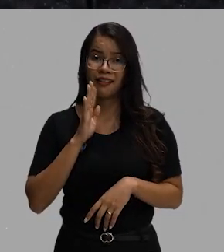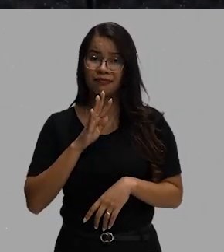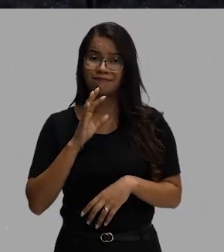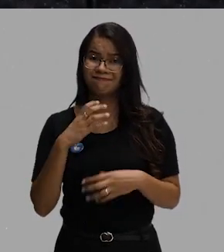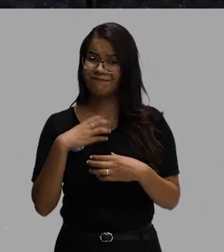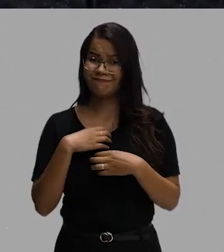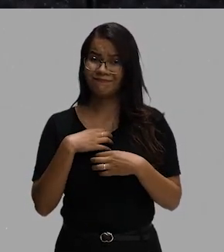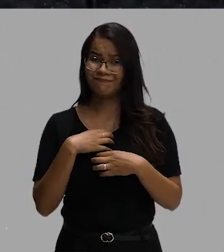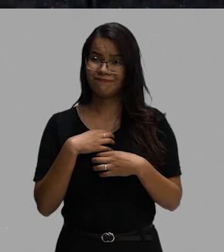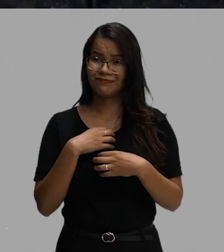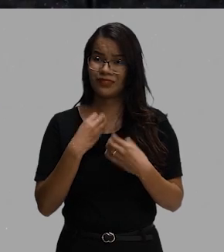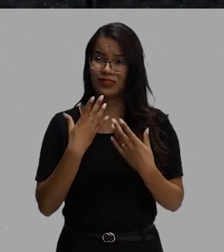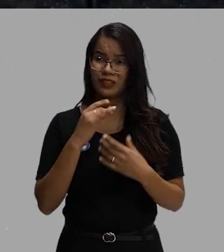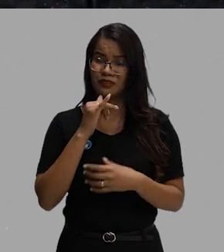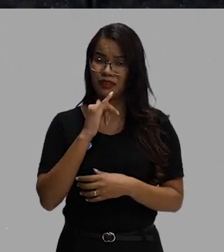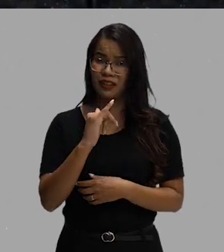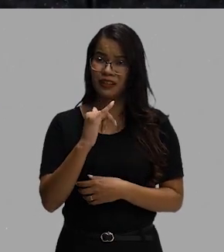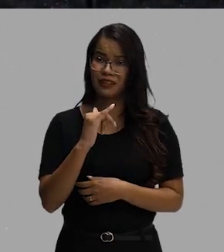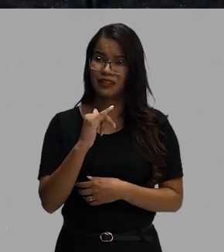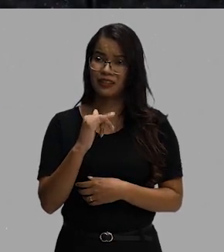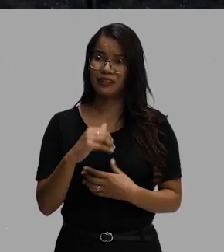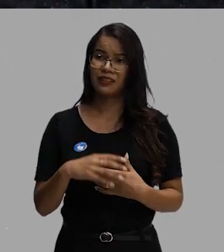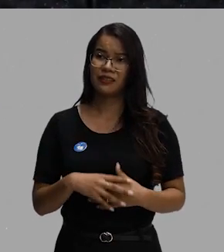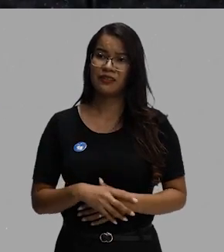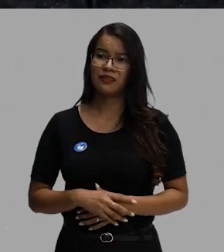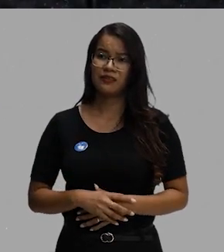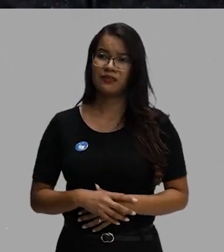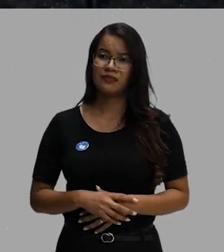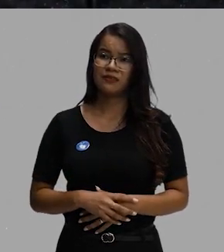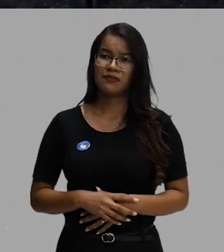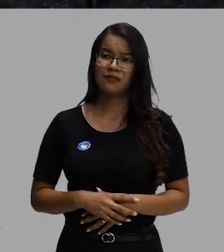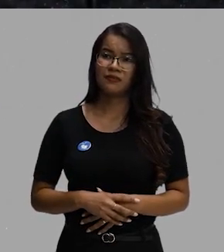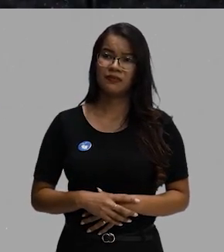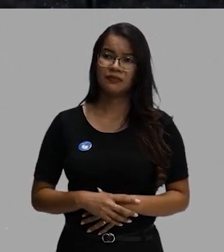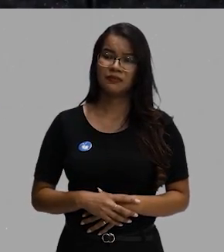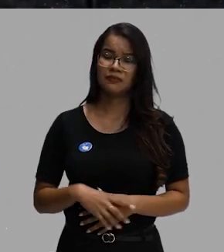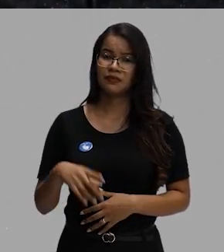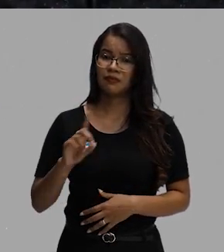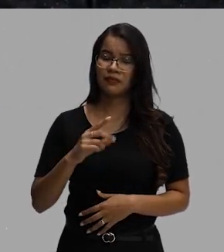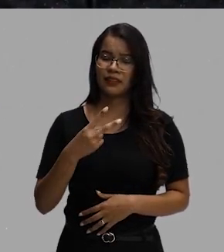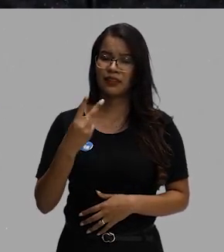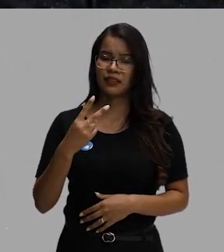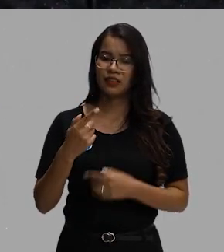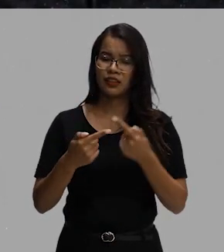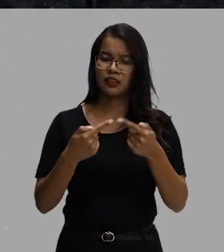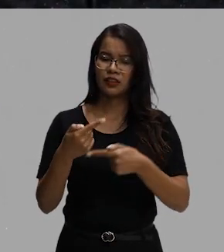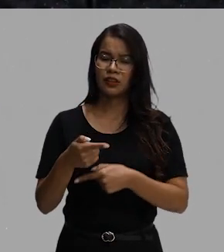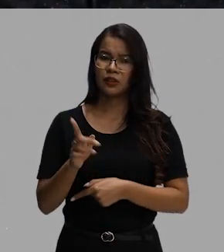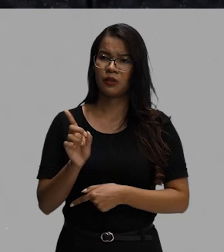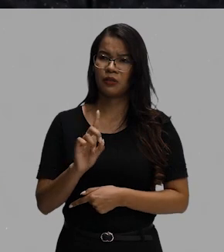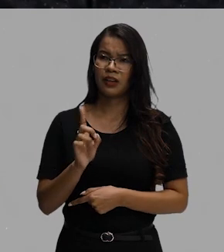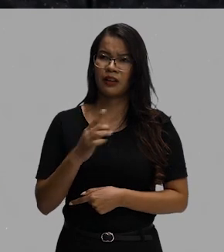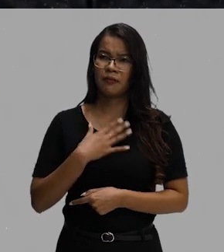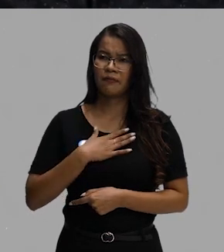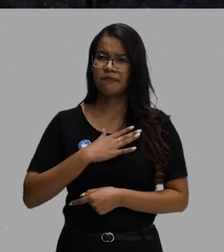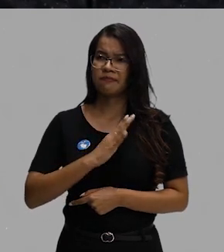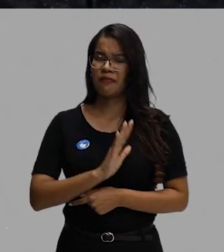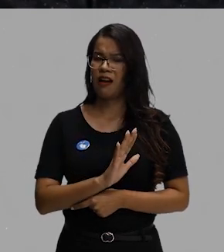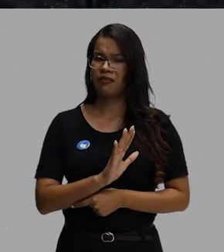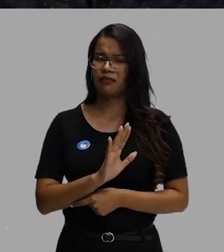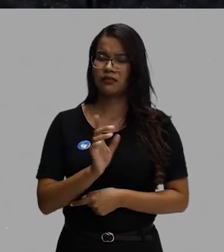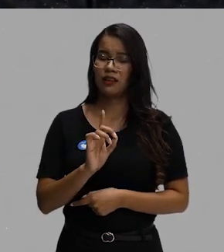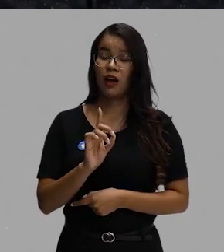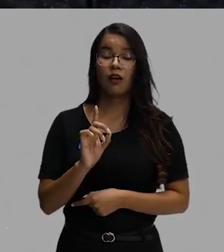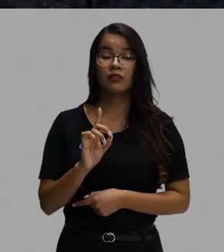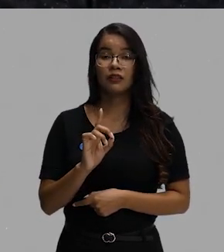de sentir? Quando eu digo assim de mau gosto, quero que fique claro, que eu não estou dizendo que a segunda geração romântica é uma geração de mau gosto.